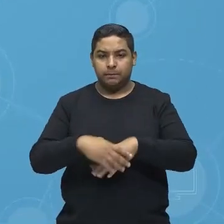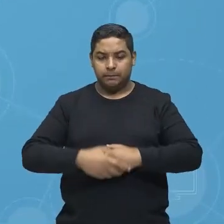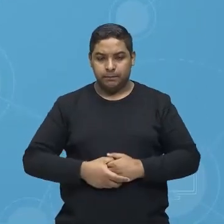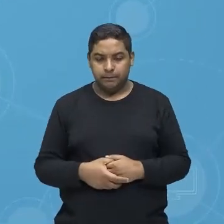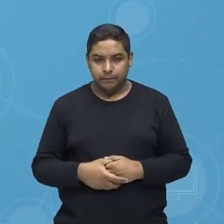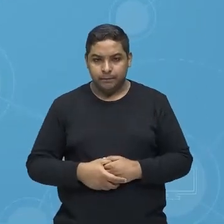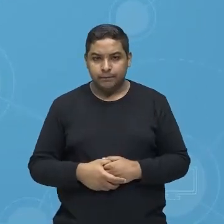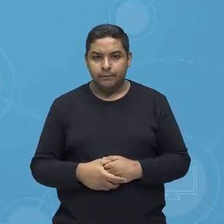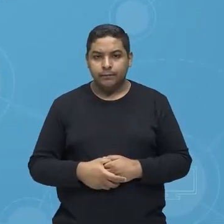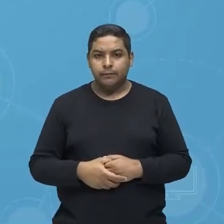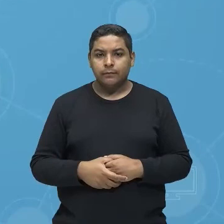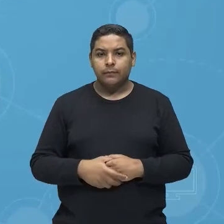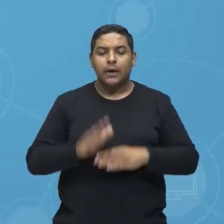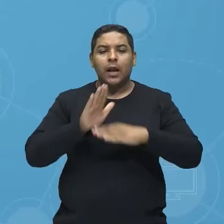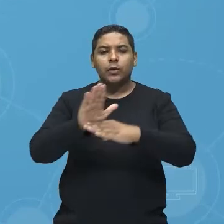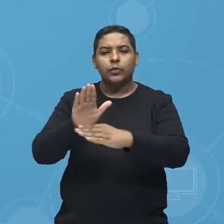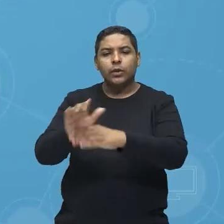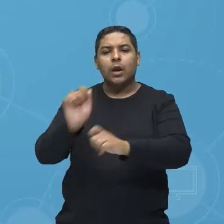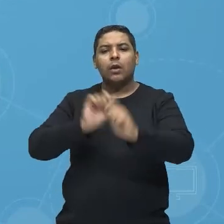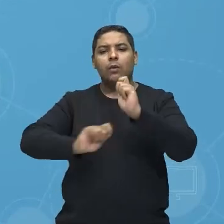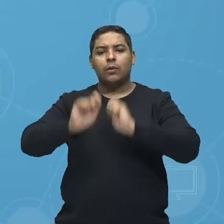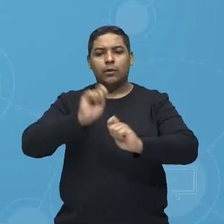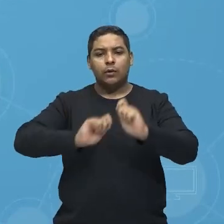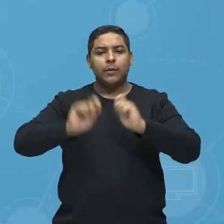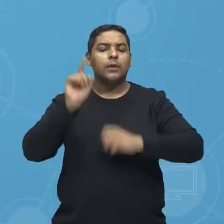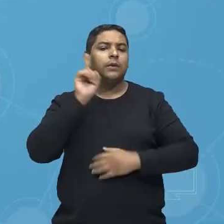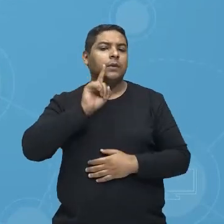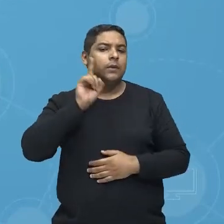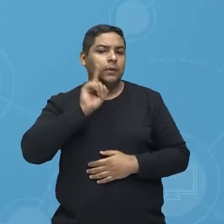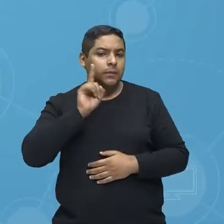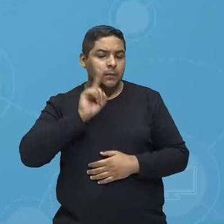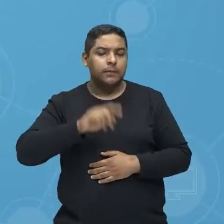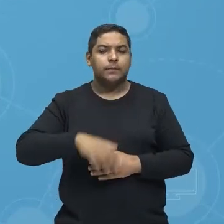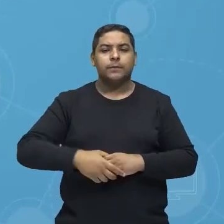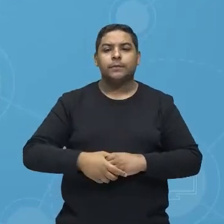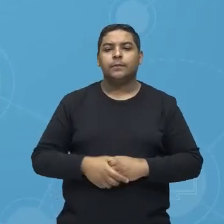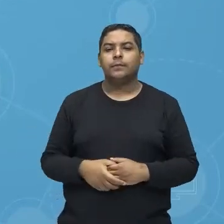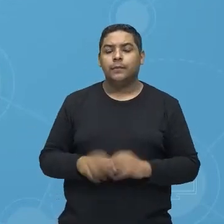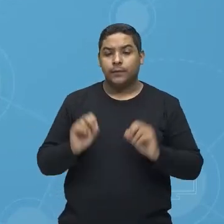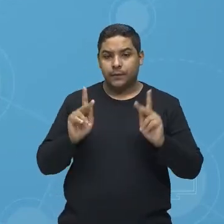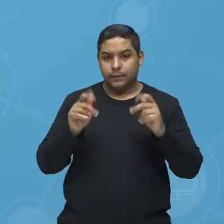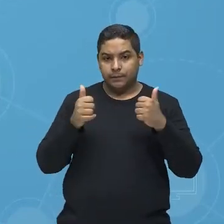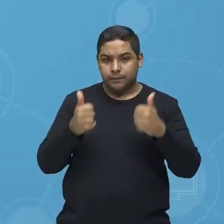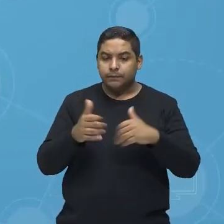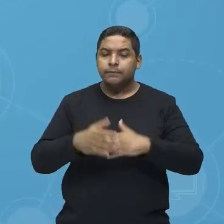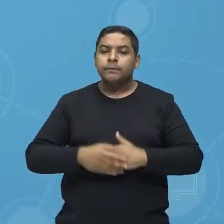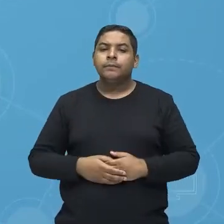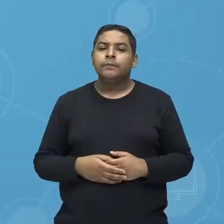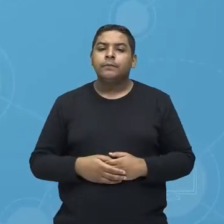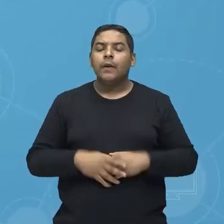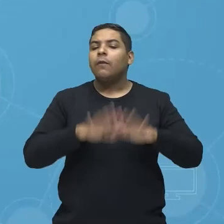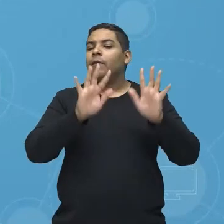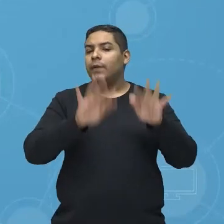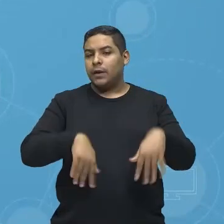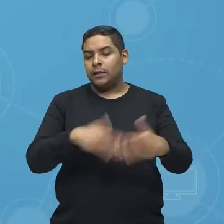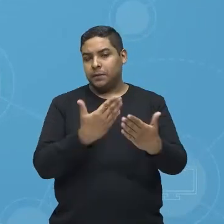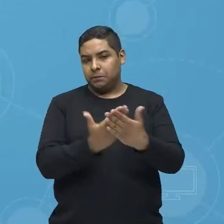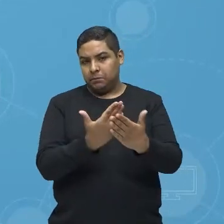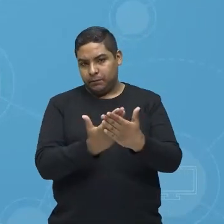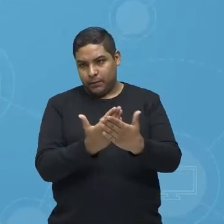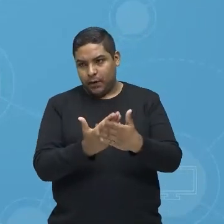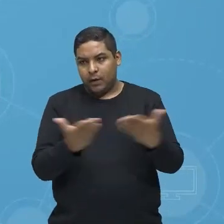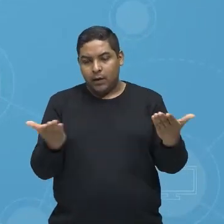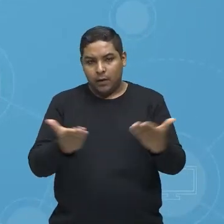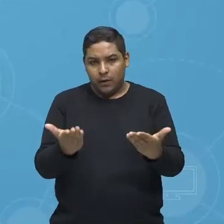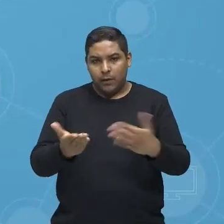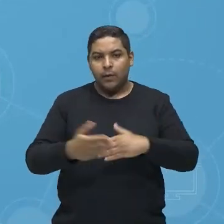ajudando nessa parte econômica dos Estados Unidos da América, tá certo, gente? Então, finalizamos agora essa parte